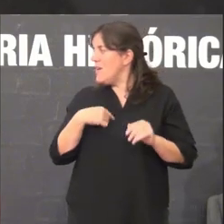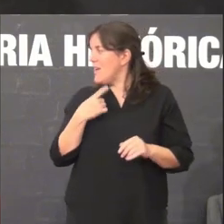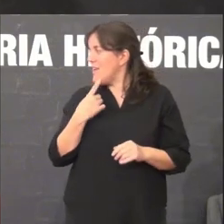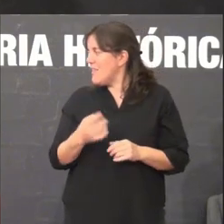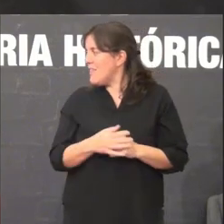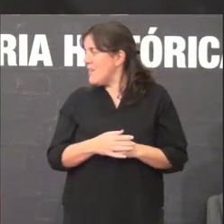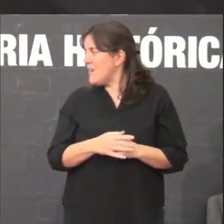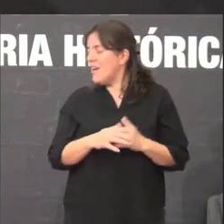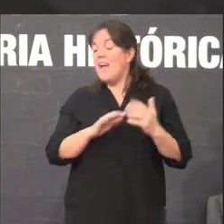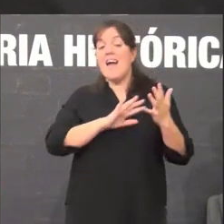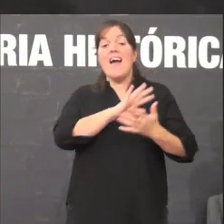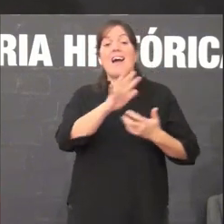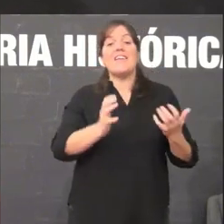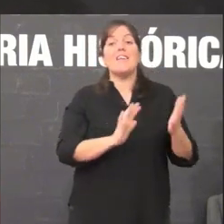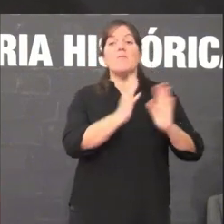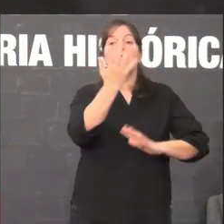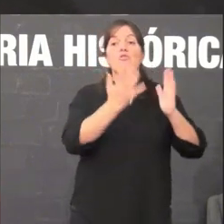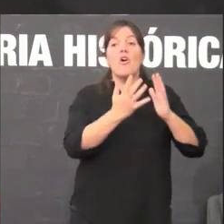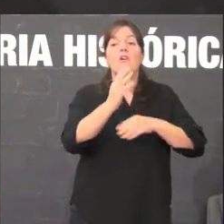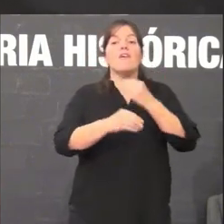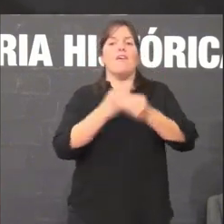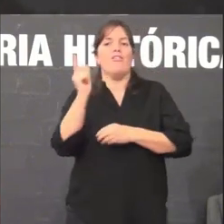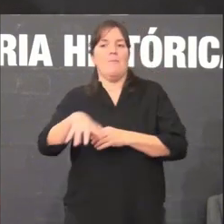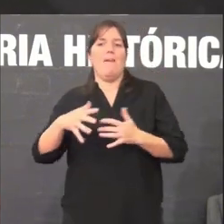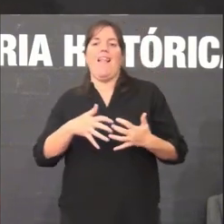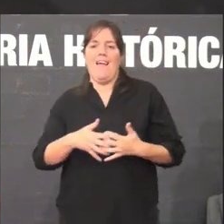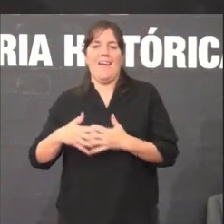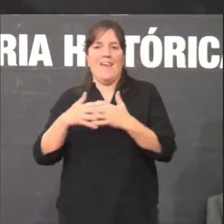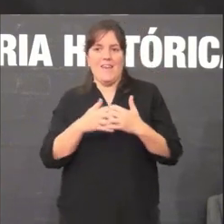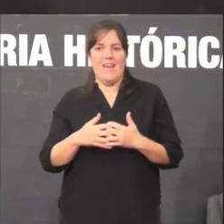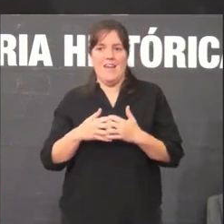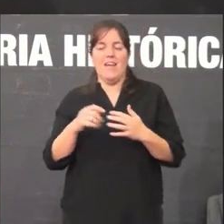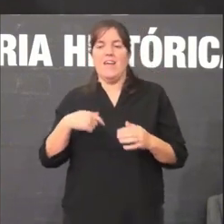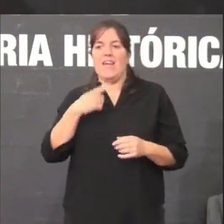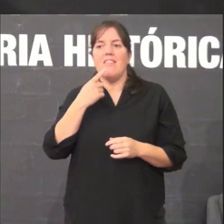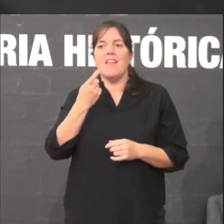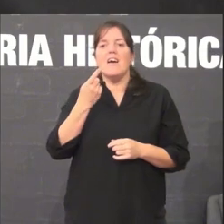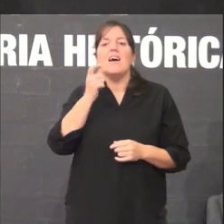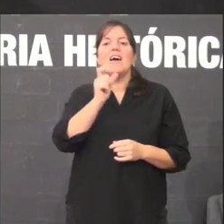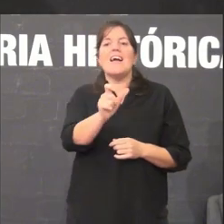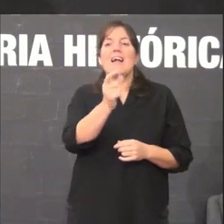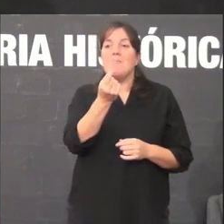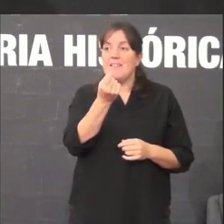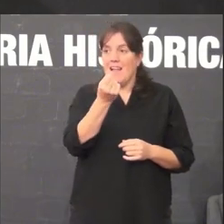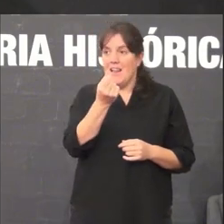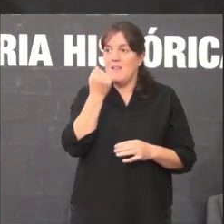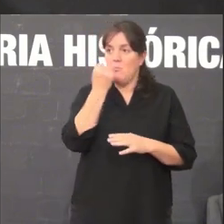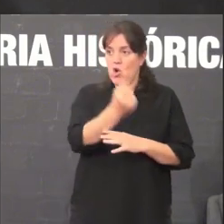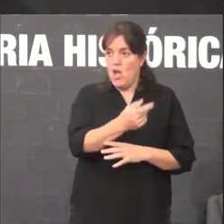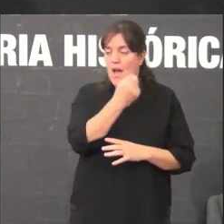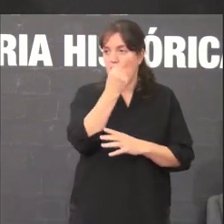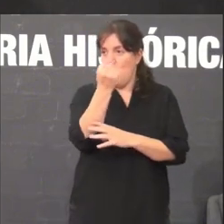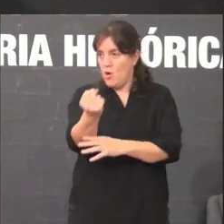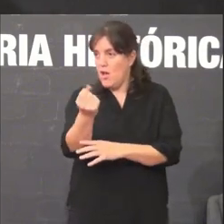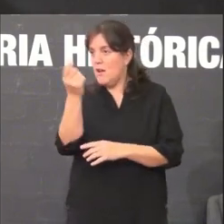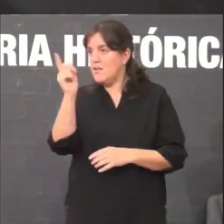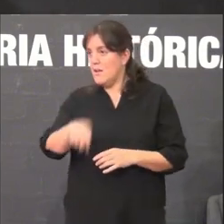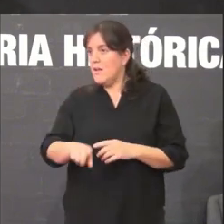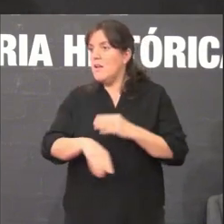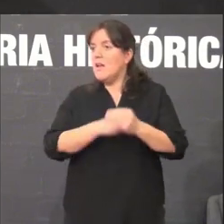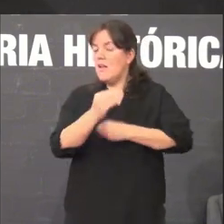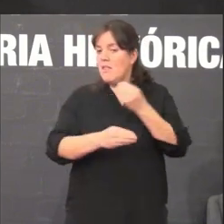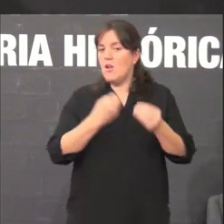a revolução, fez a guerra. Os capitães que lideraram a revolução, fizeram-no por causa da